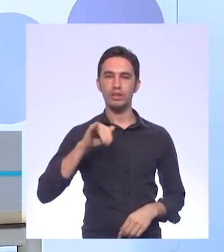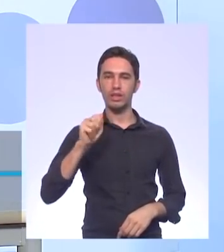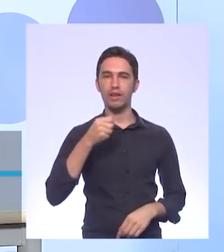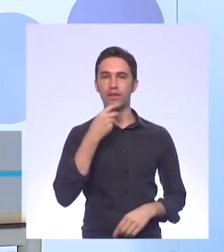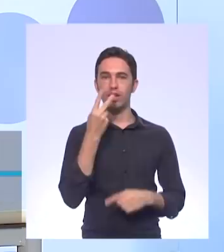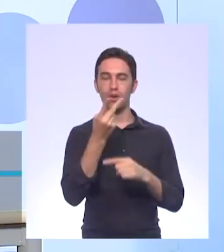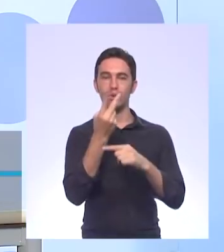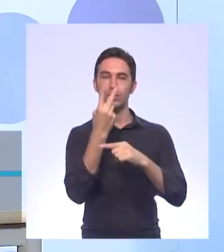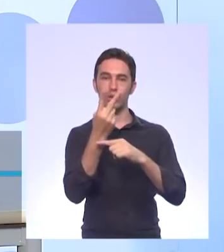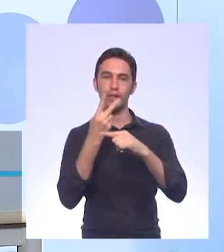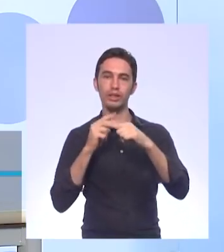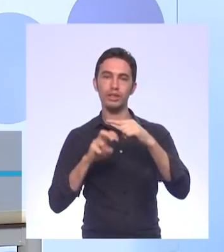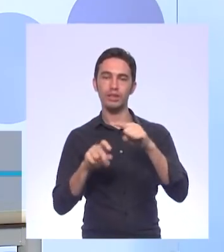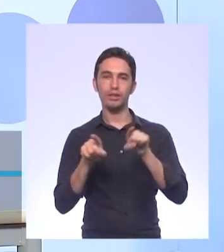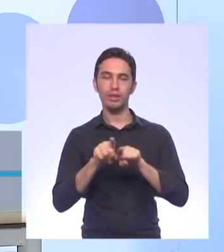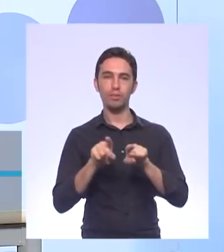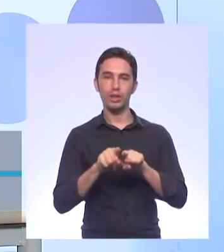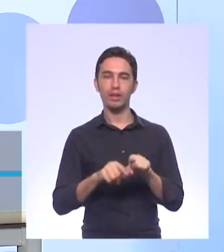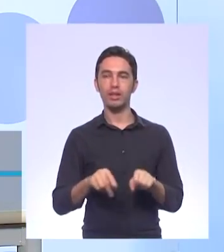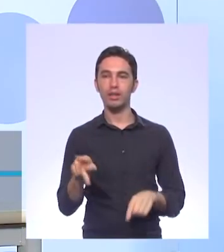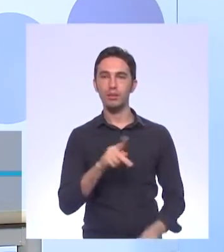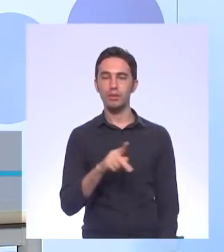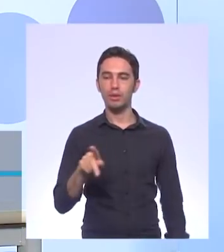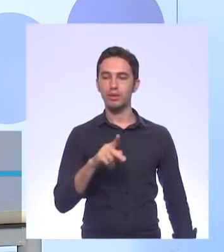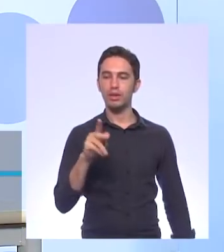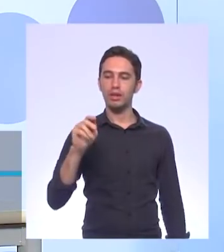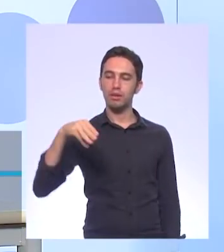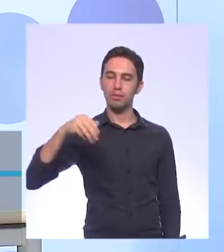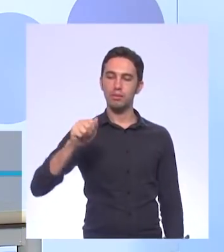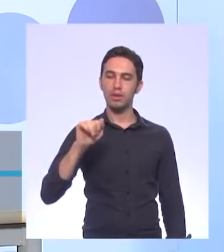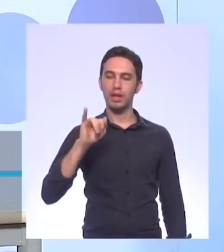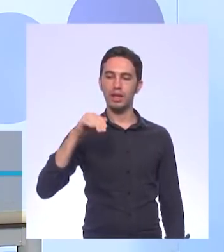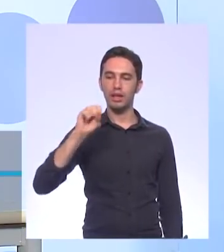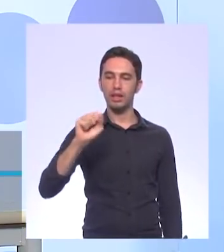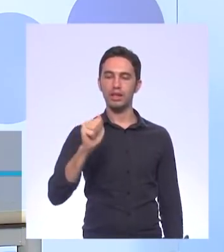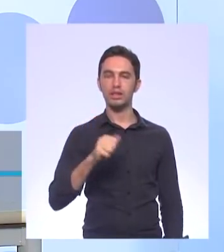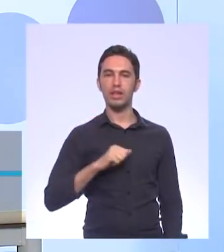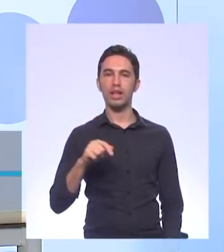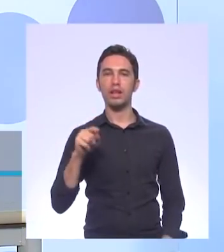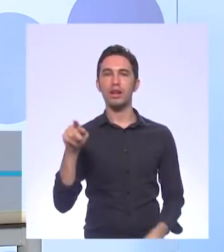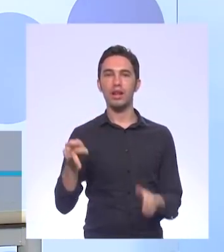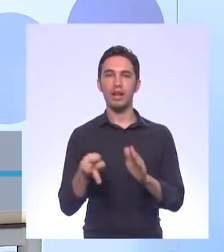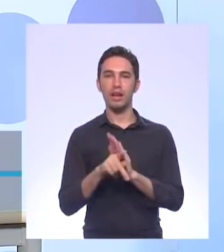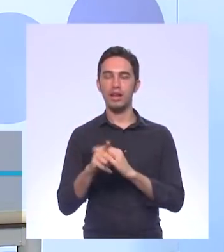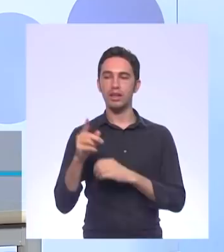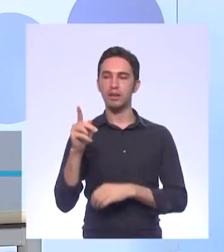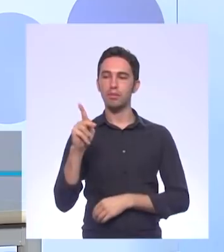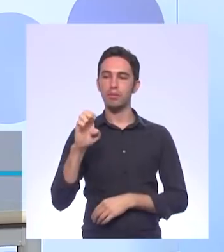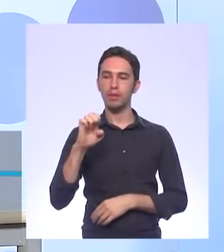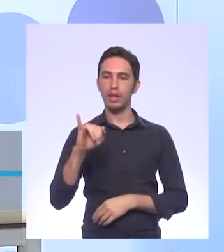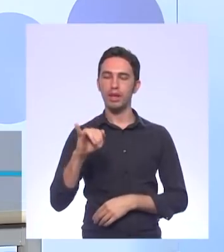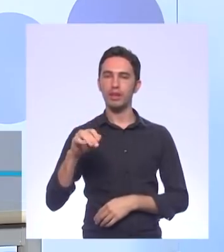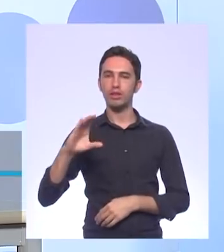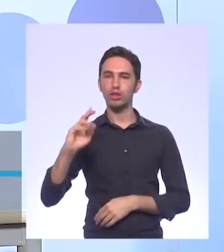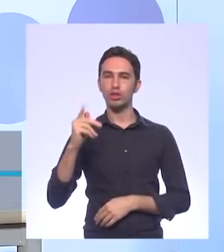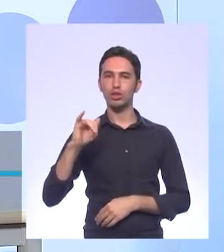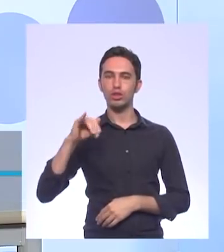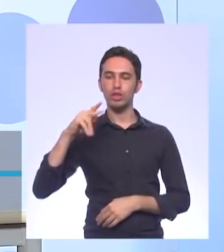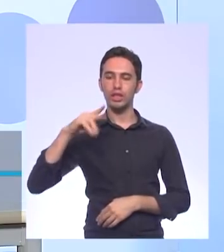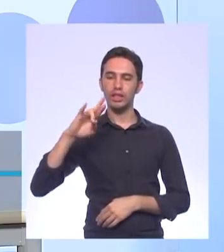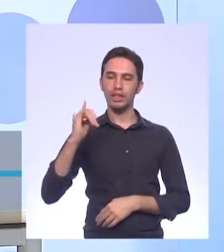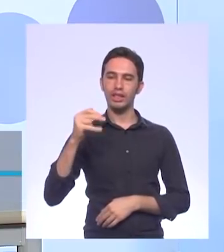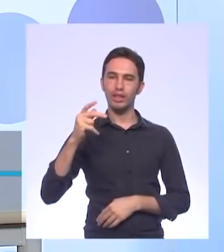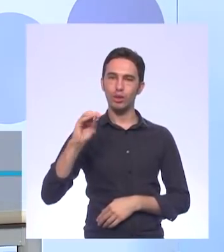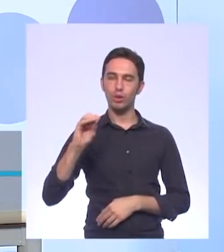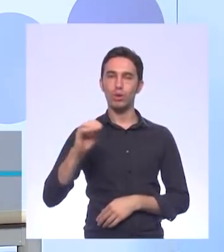25 também e a professora Marisa da peixe Chiquinho mandando para gente a resposta e